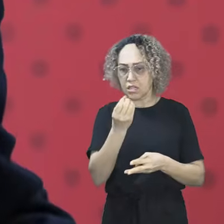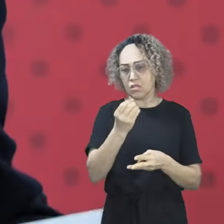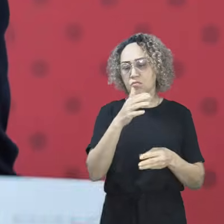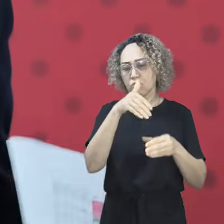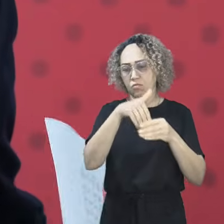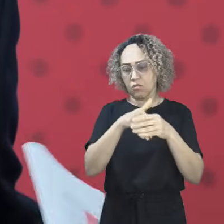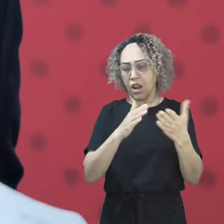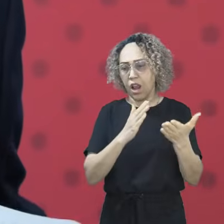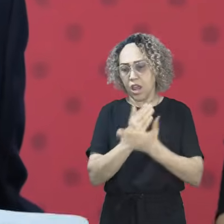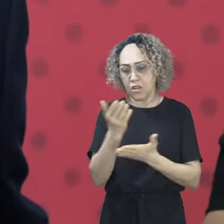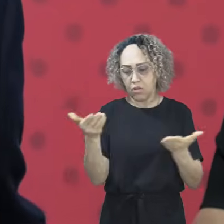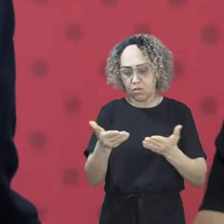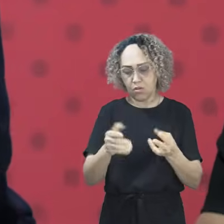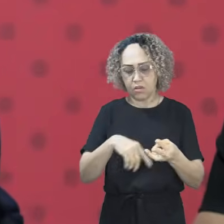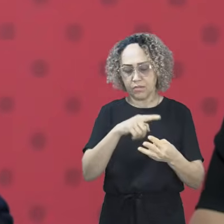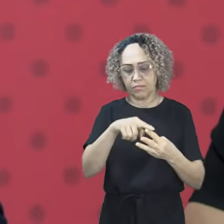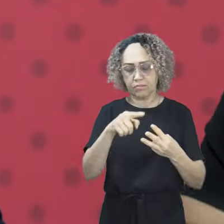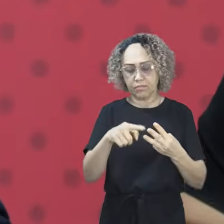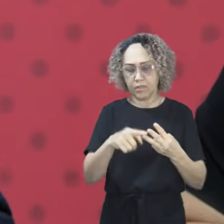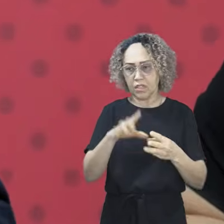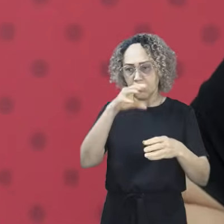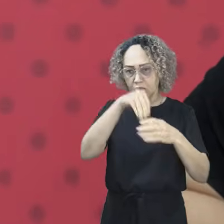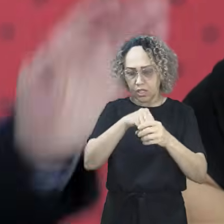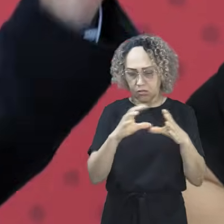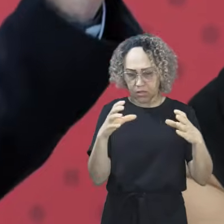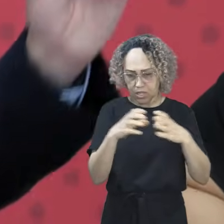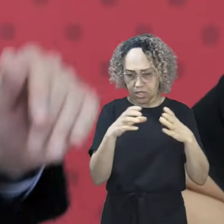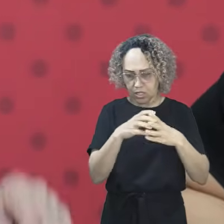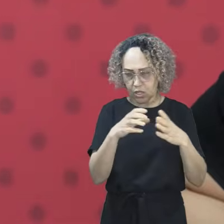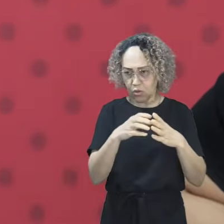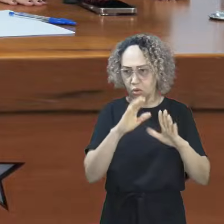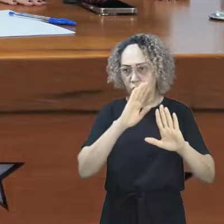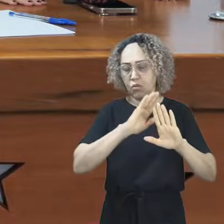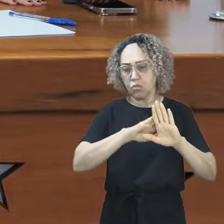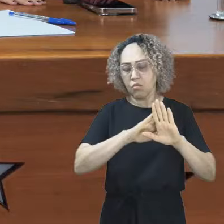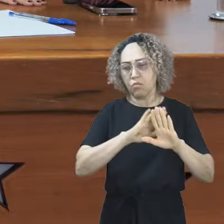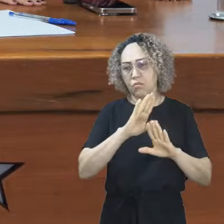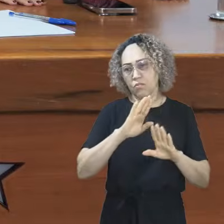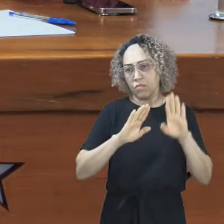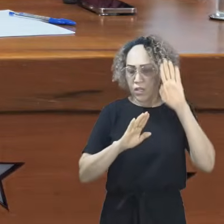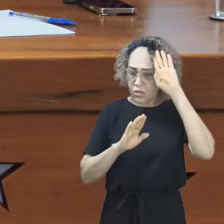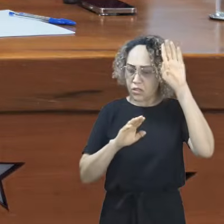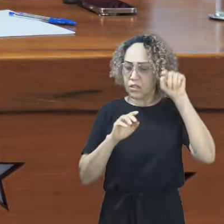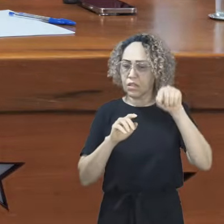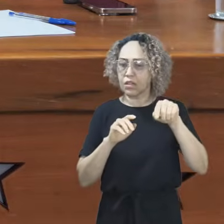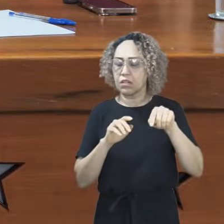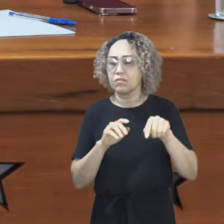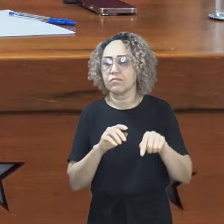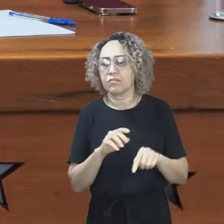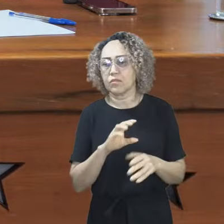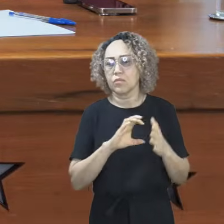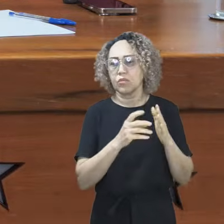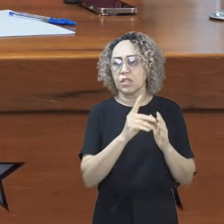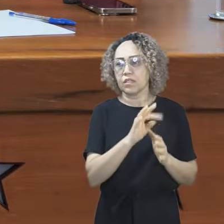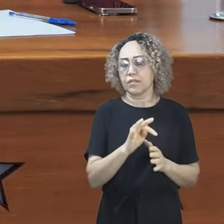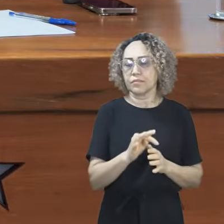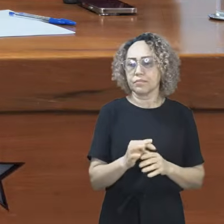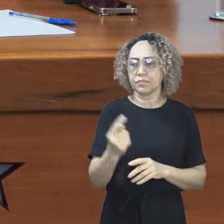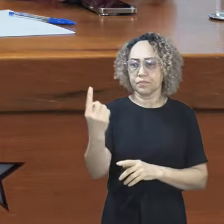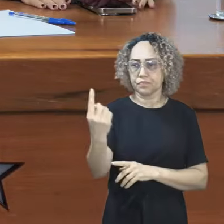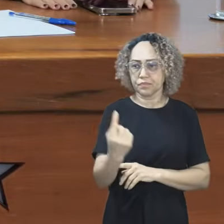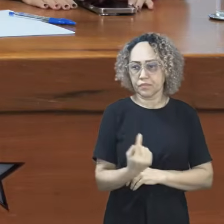Bom, do ponto de vista. Bom, nosso companheiro Edinho. Senta aqui, Edinho.